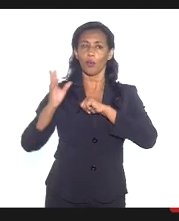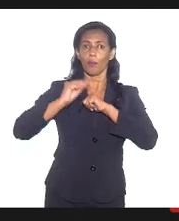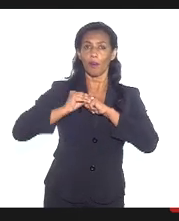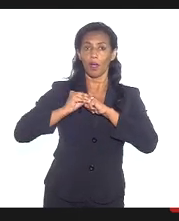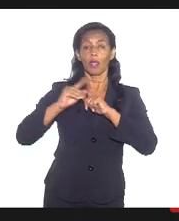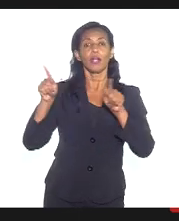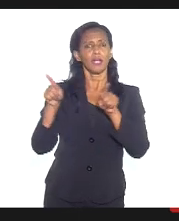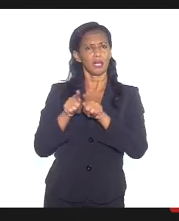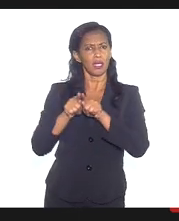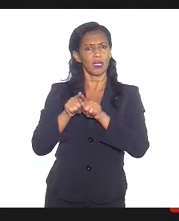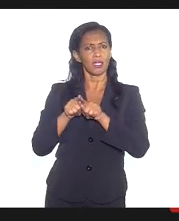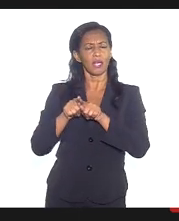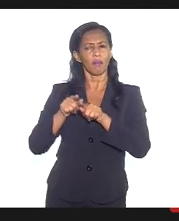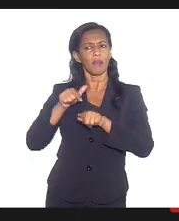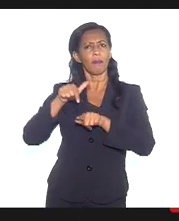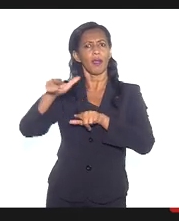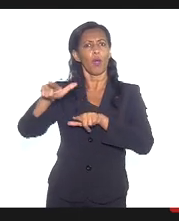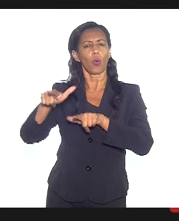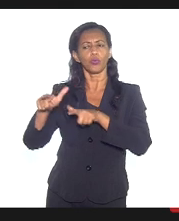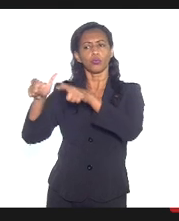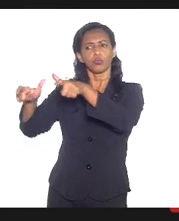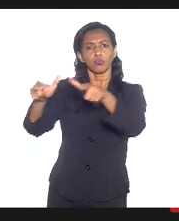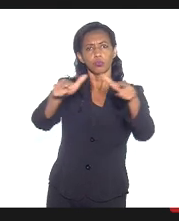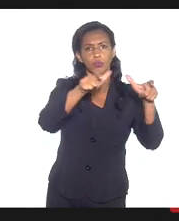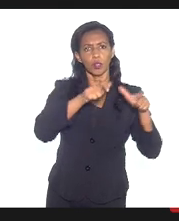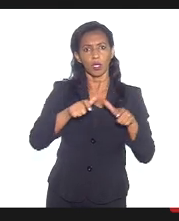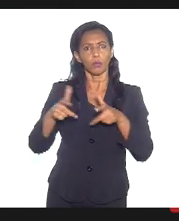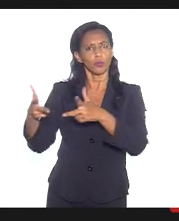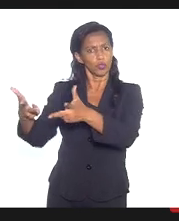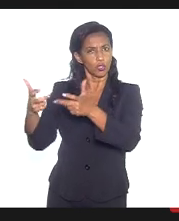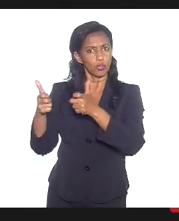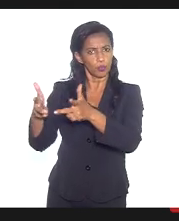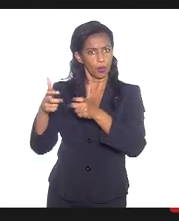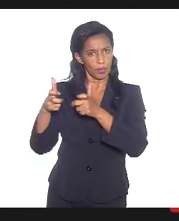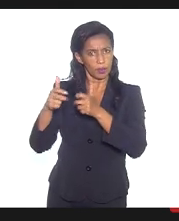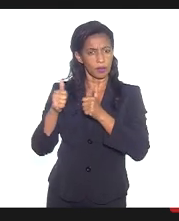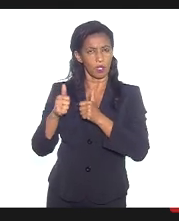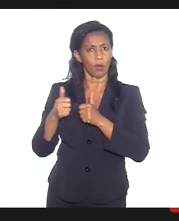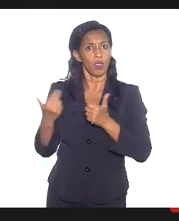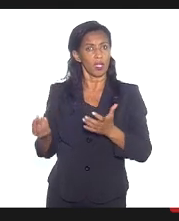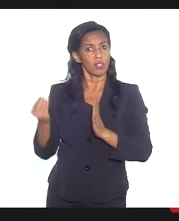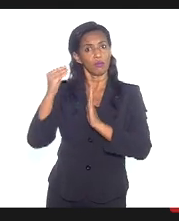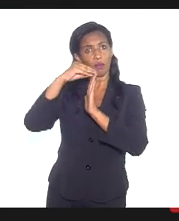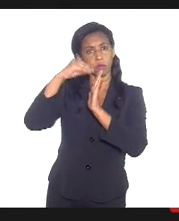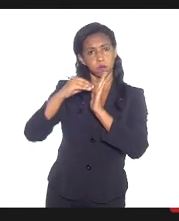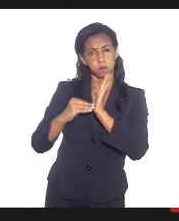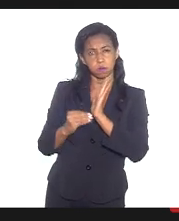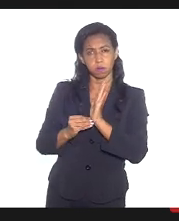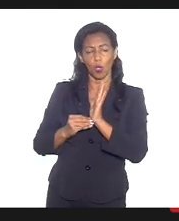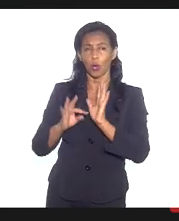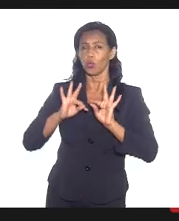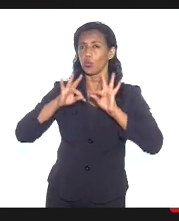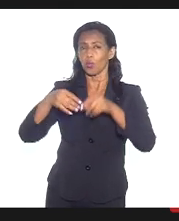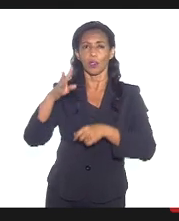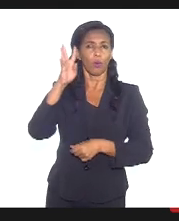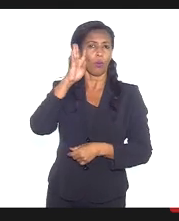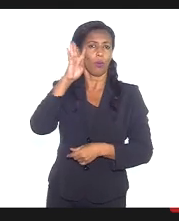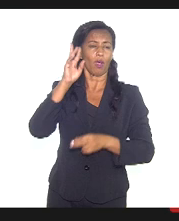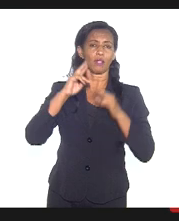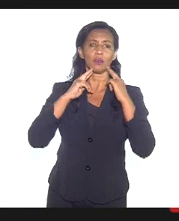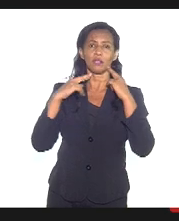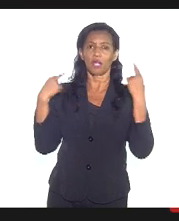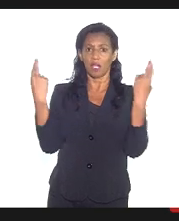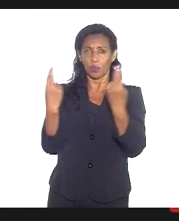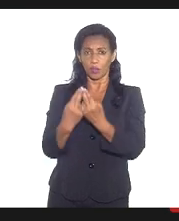para outros, para os campos de exploração. E isso vai adentrar uma série de coisas que a gente se reúne toda quarta-feira, tá?